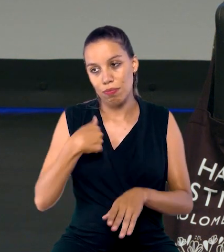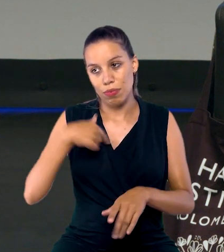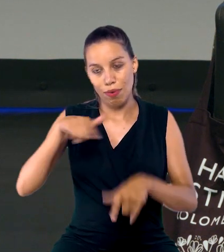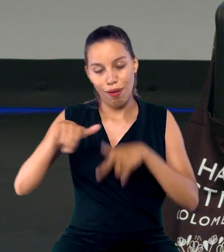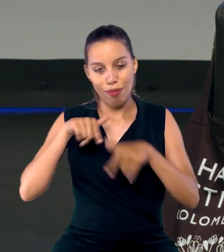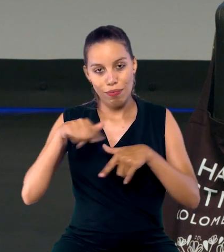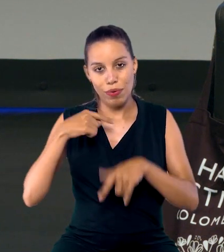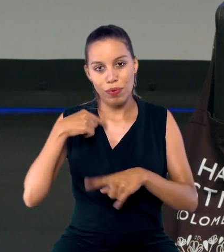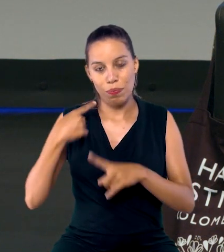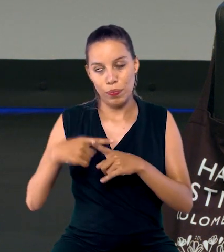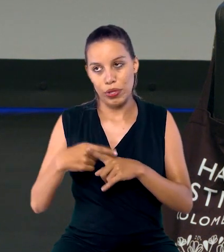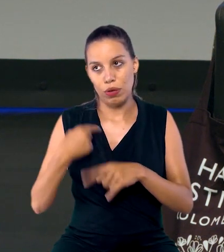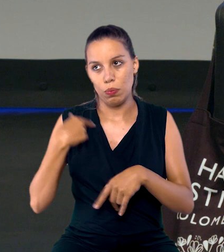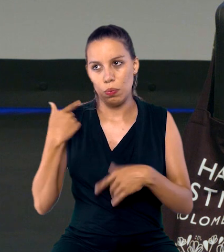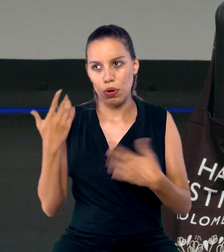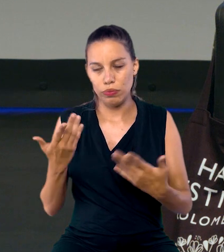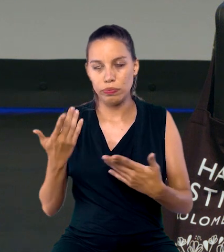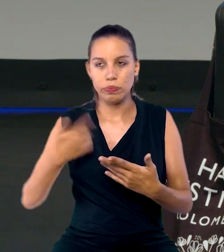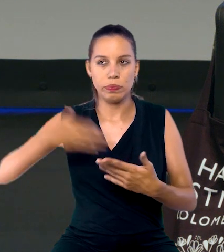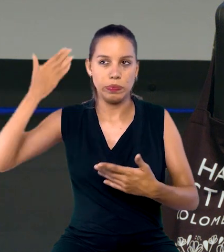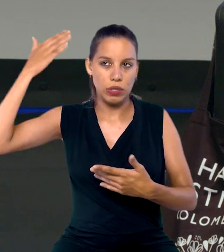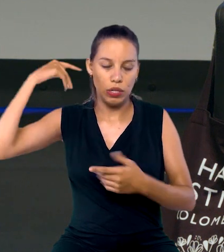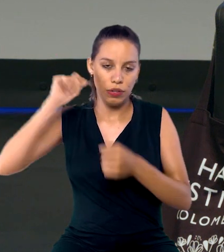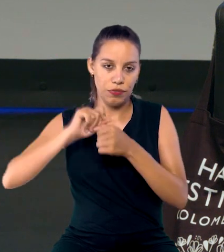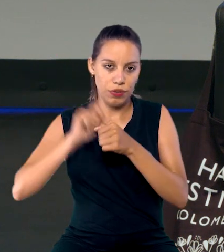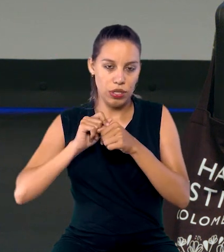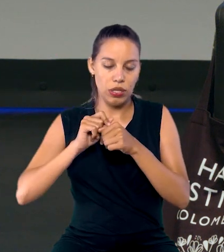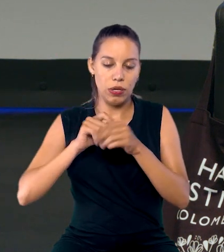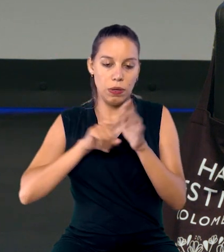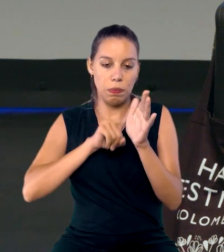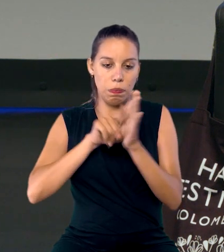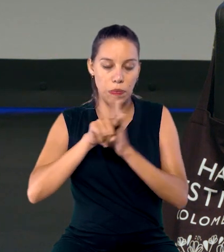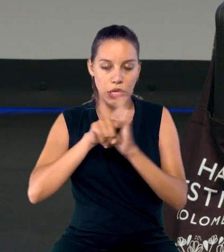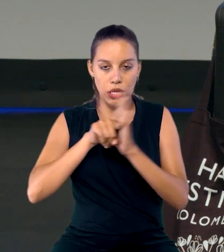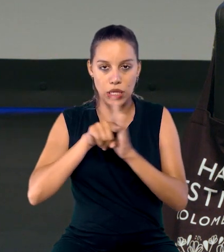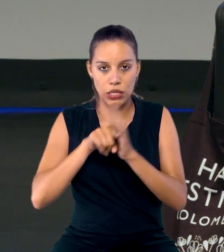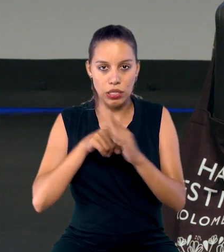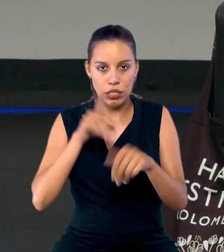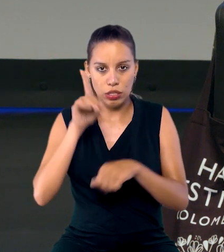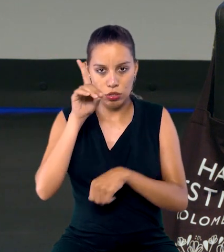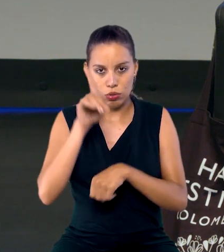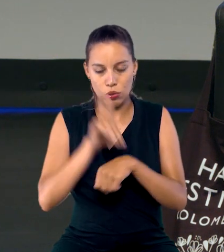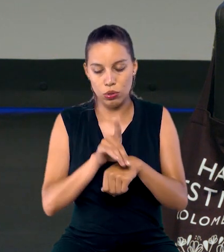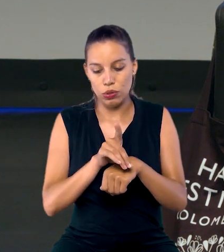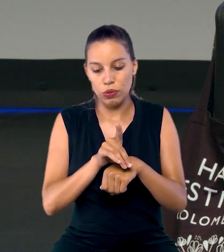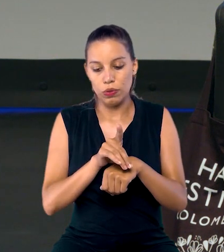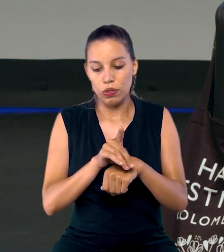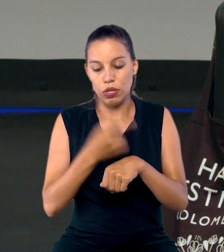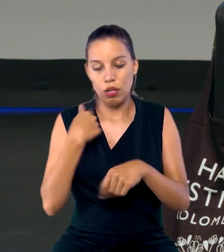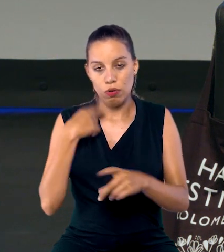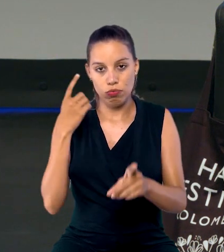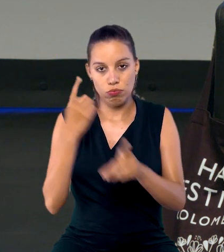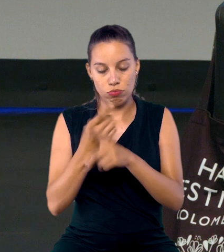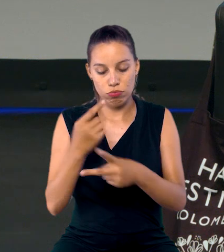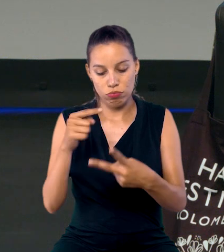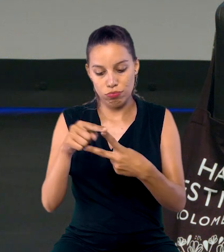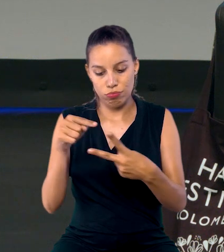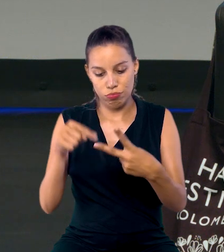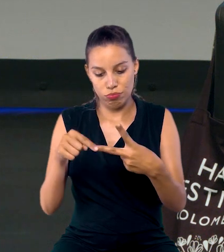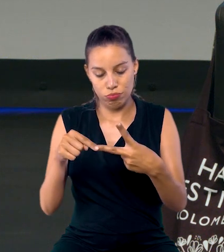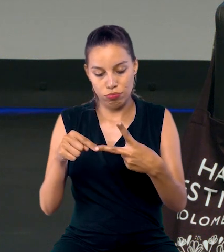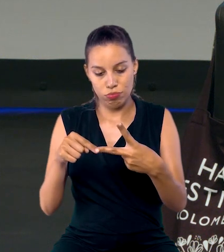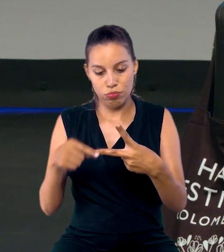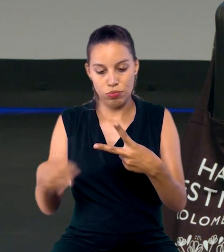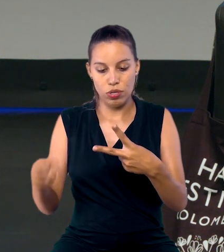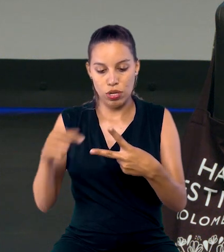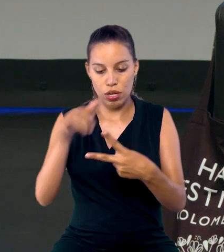trabalho, que quando eu fui fazer a pesquisa, né, para o doutorado, eu encontrei duas